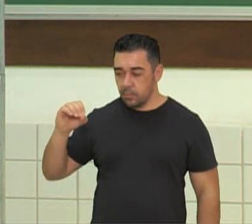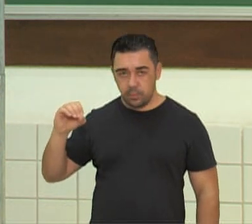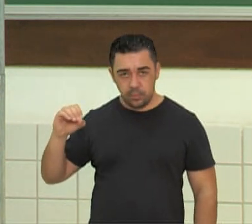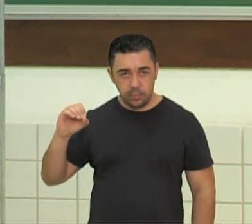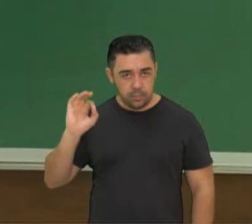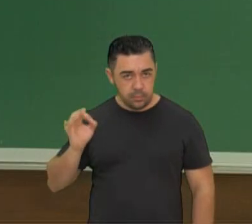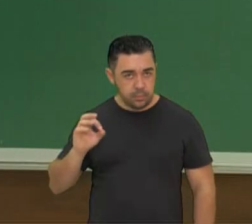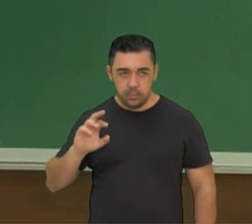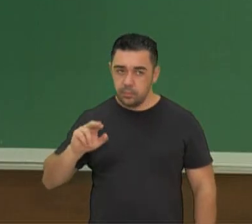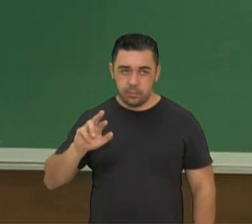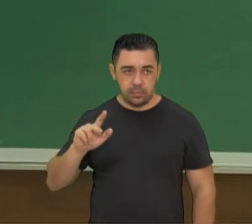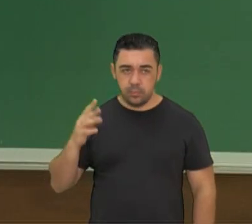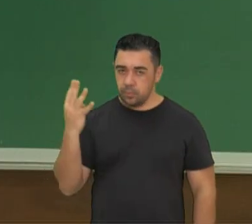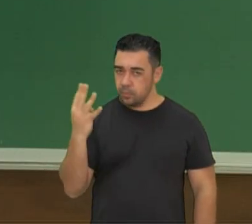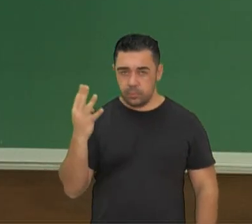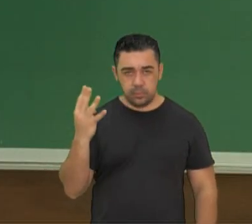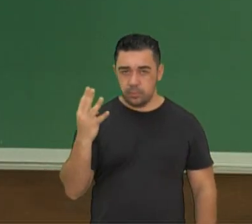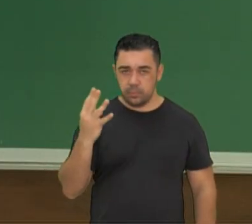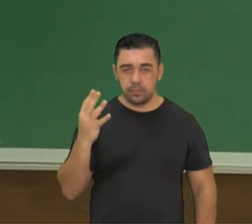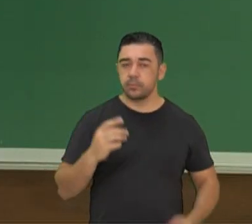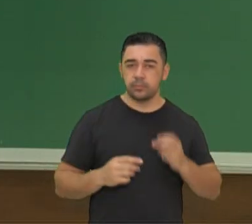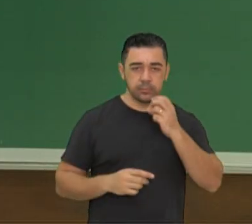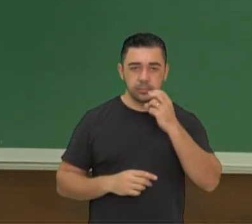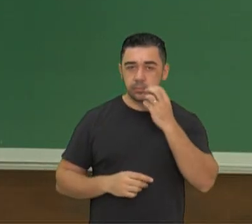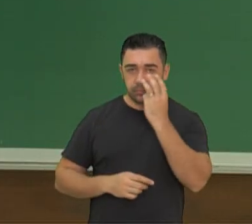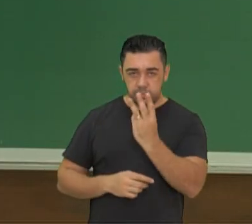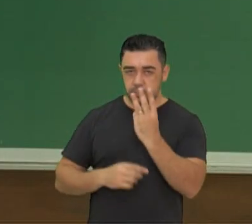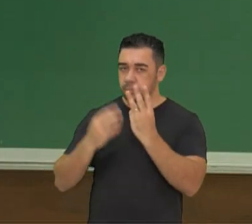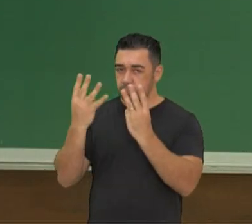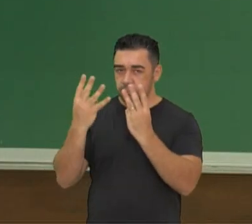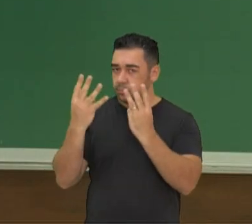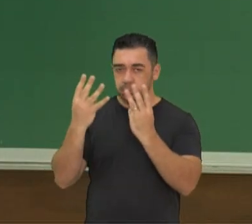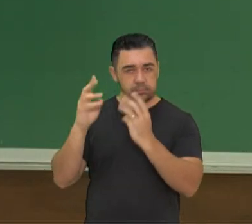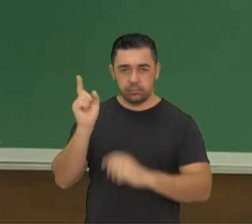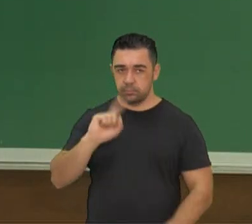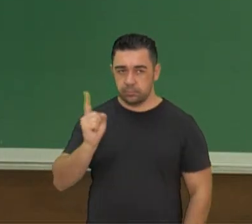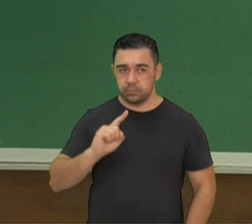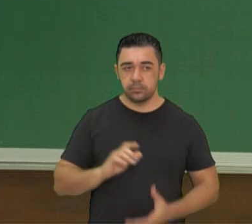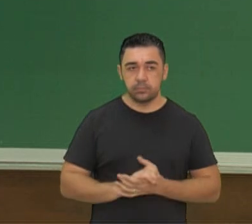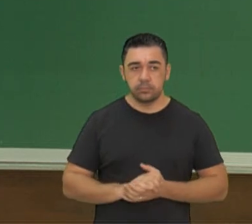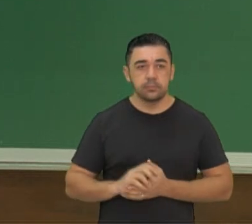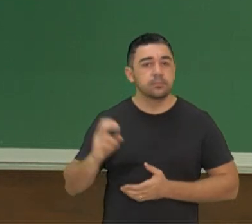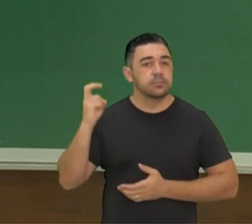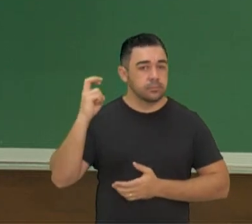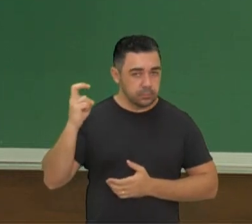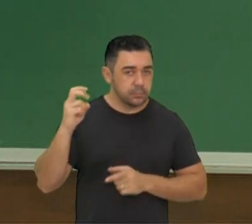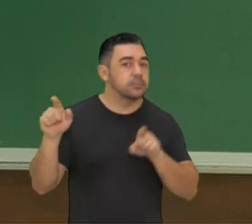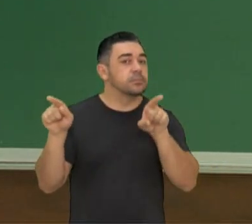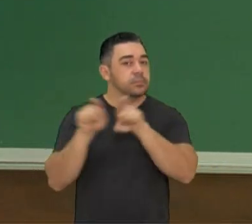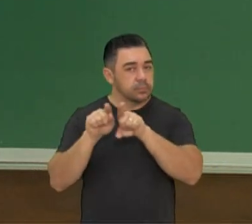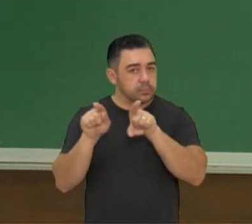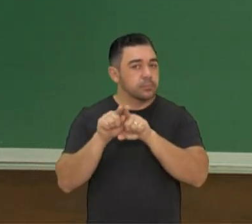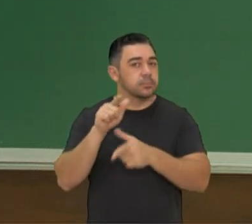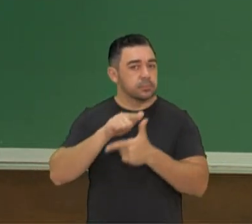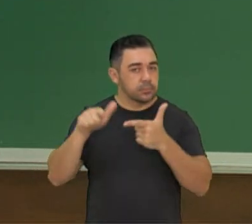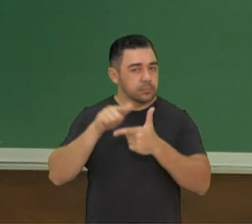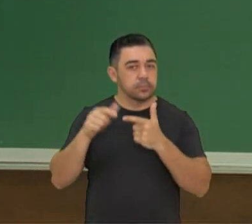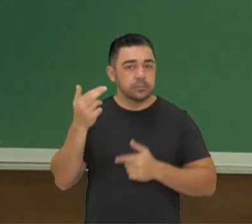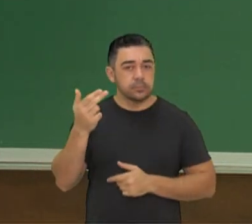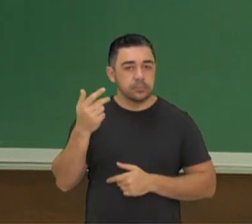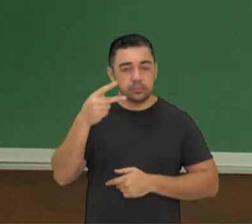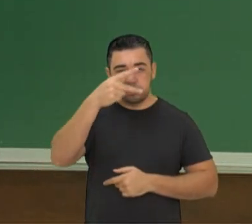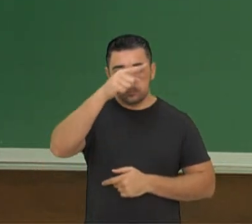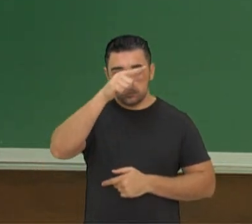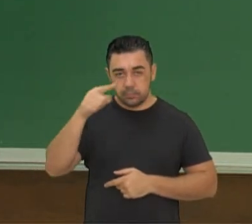eu não vou marcar a quarta figura. E a quinta figura? Mesmo problema. Repare que eu tenho um ângulo